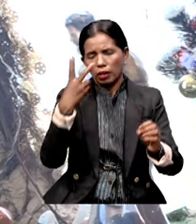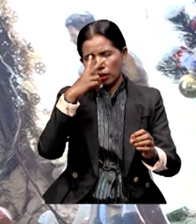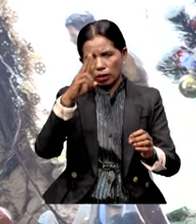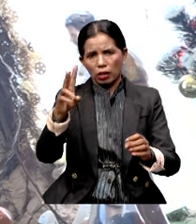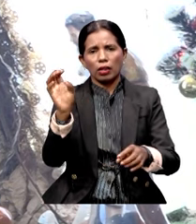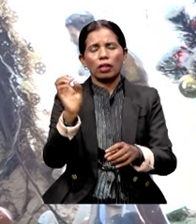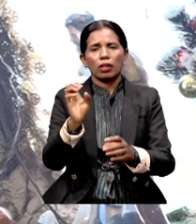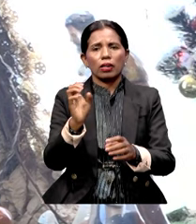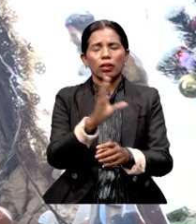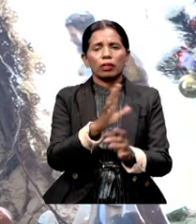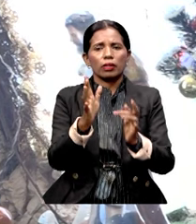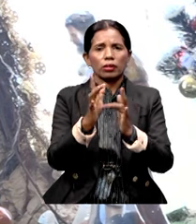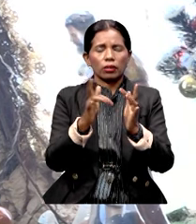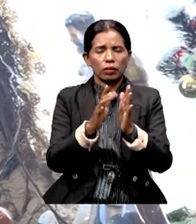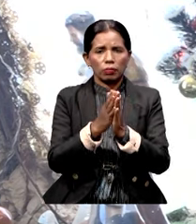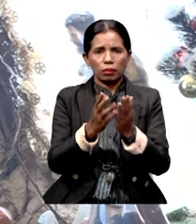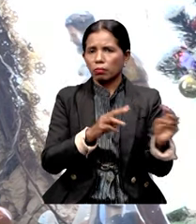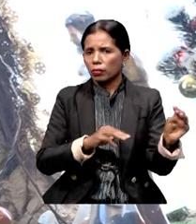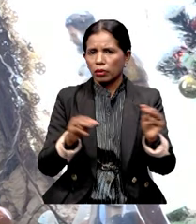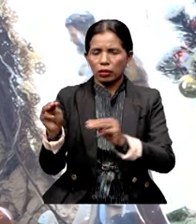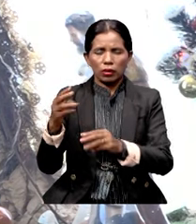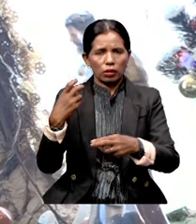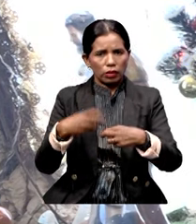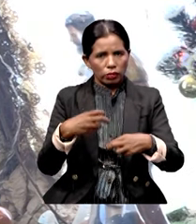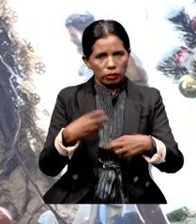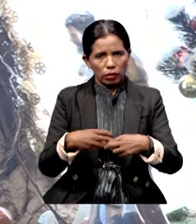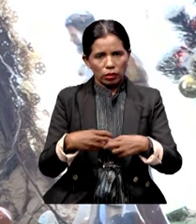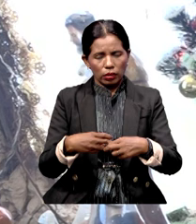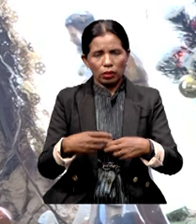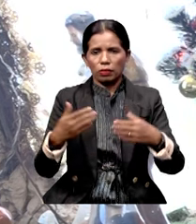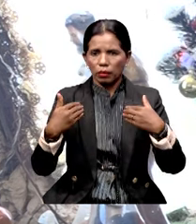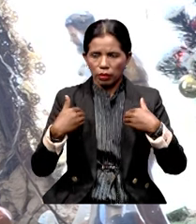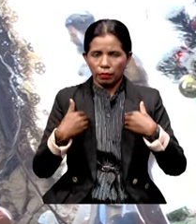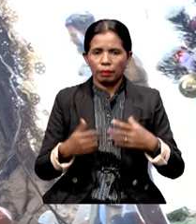nian, mudança difícil ato acontece.